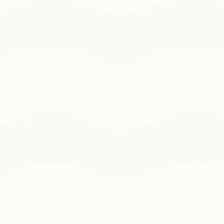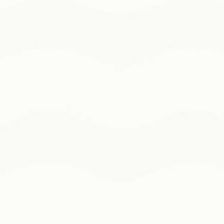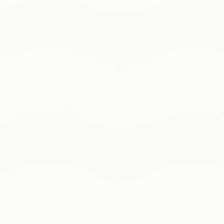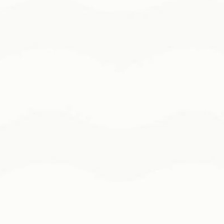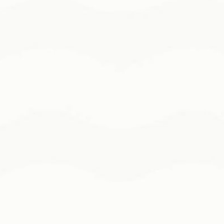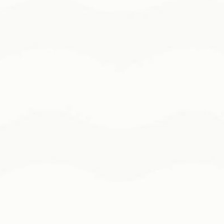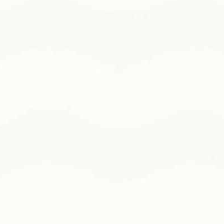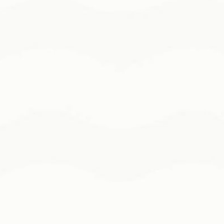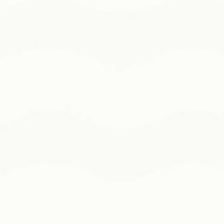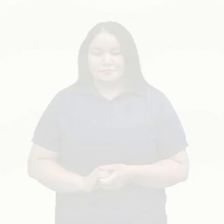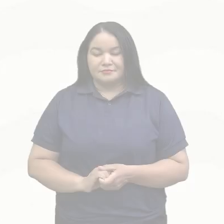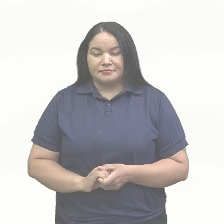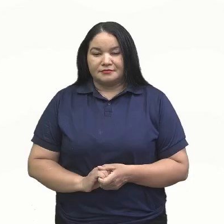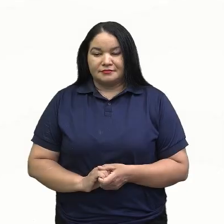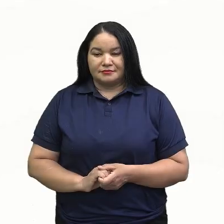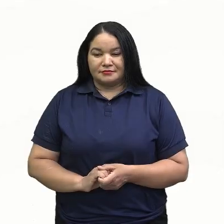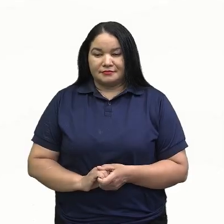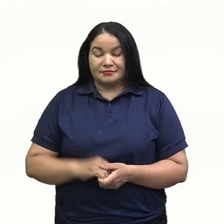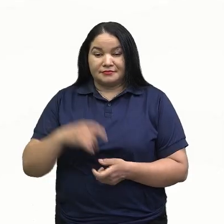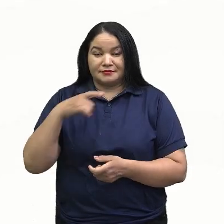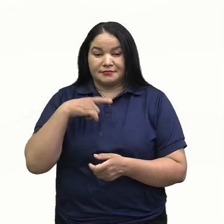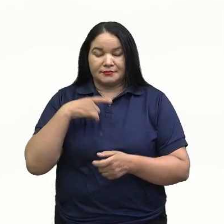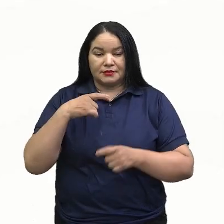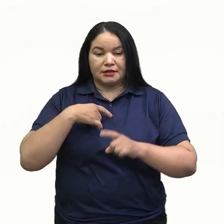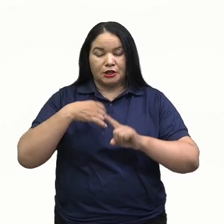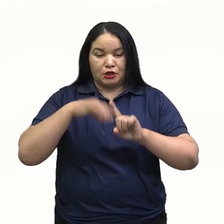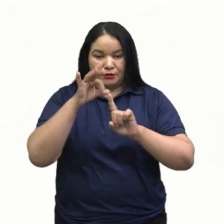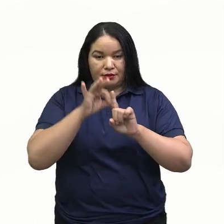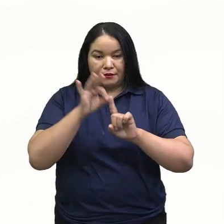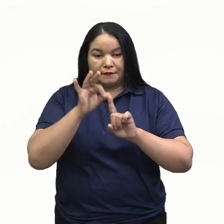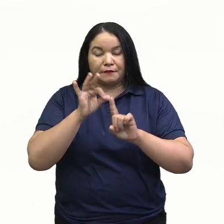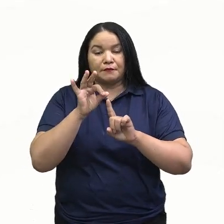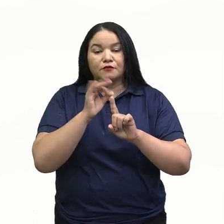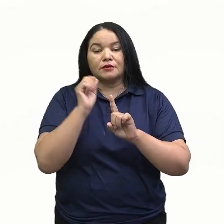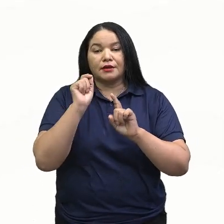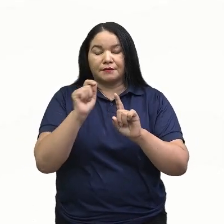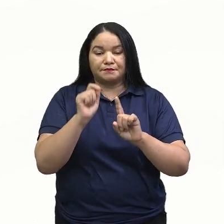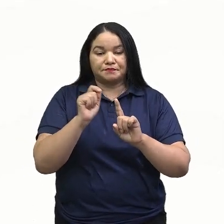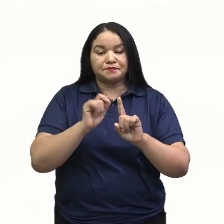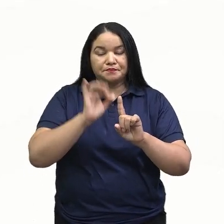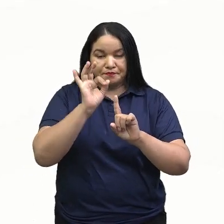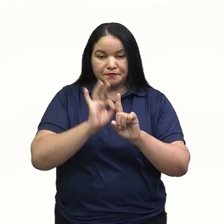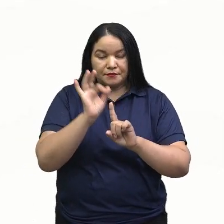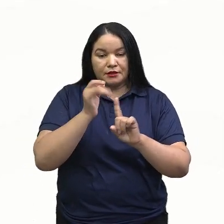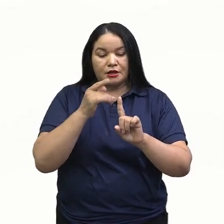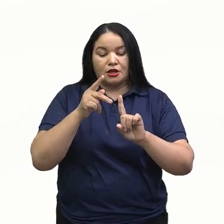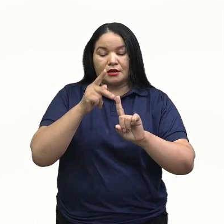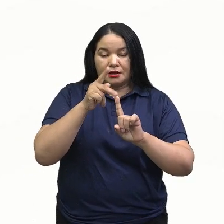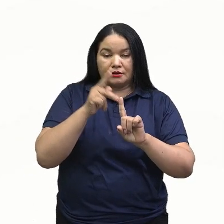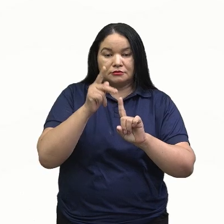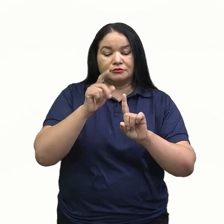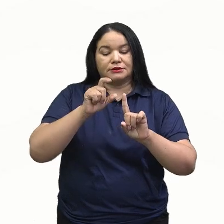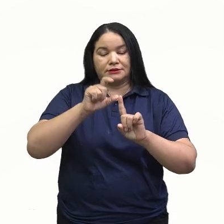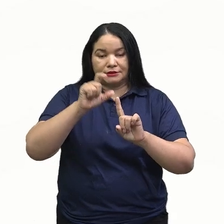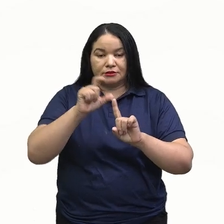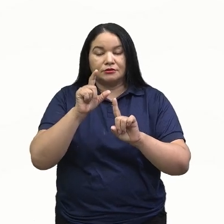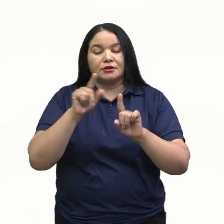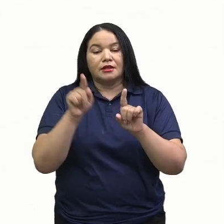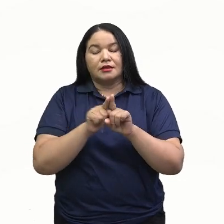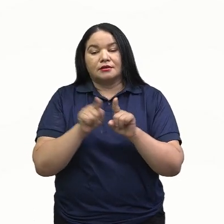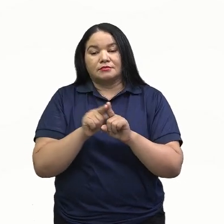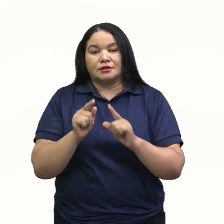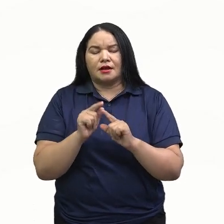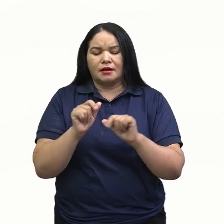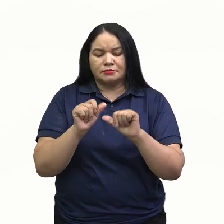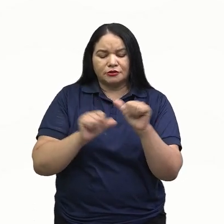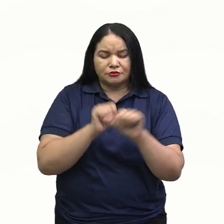em Celsius e a temperatura em Kelvin. Para transformar de Celsius